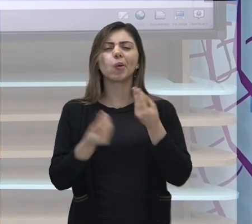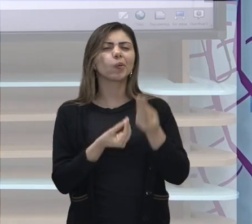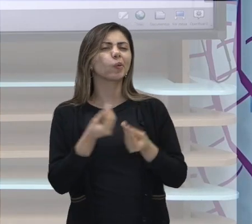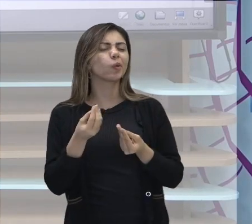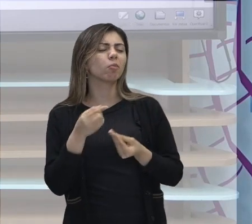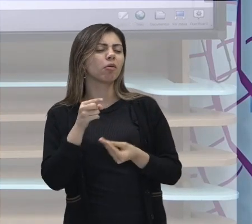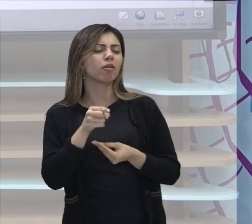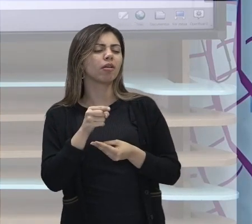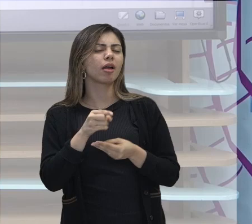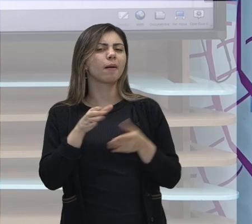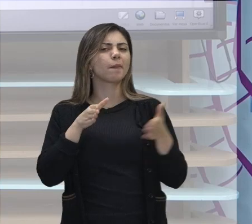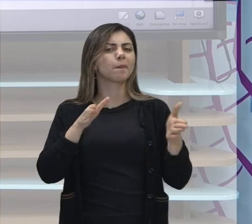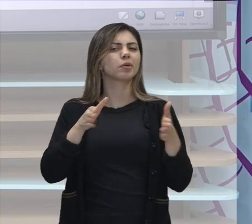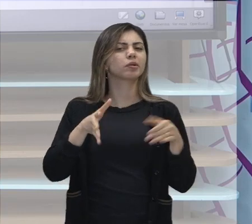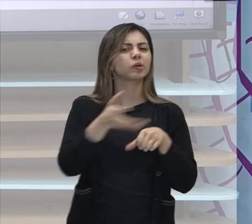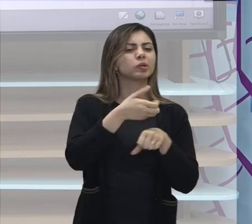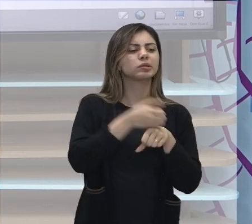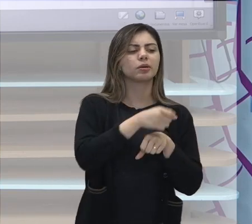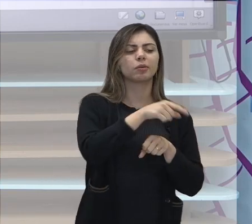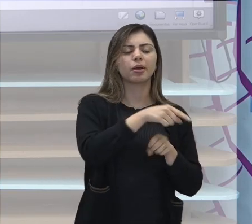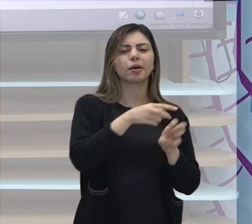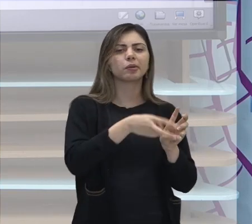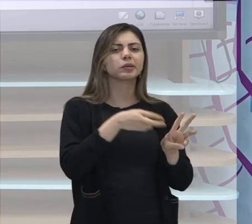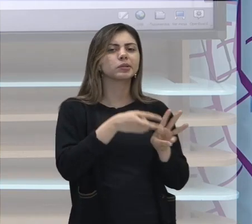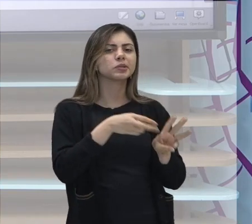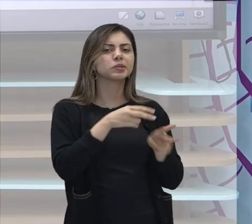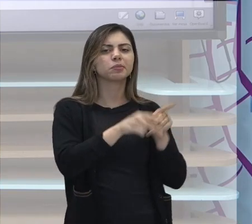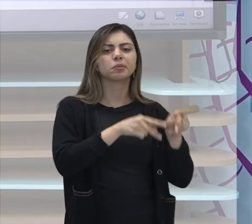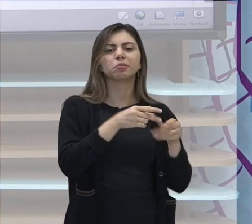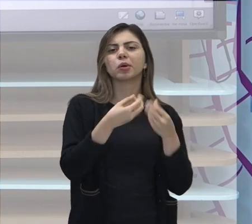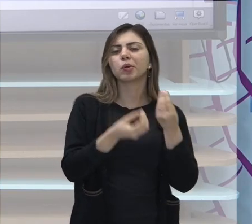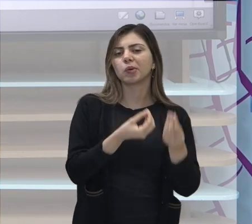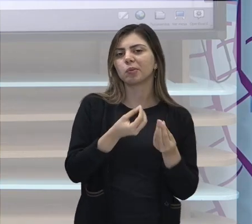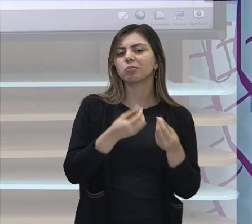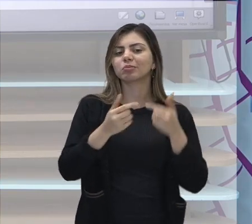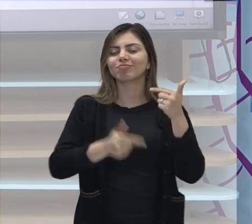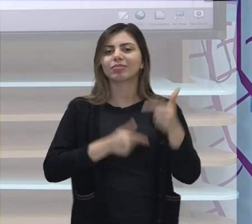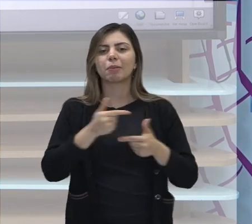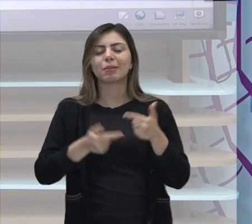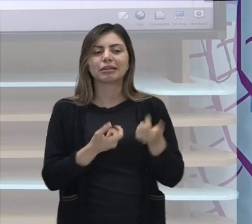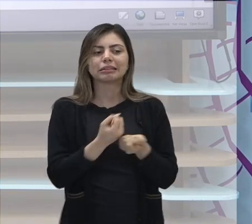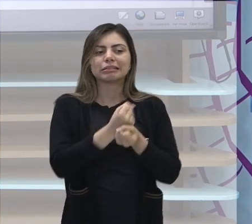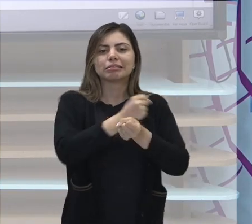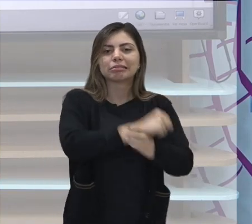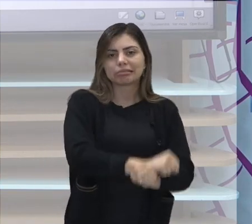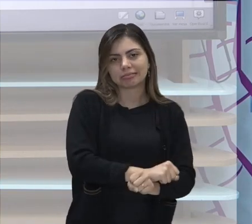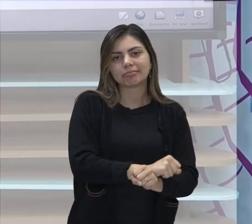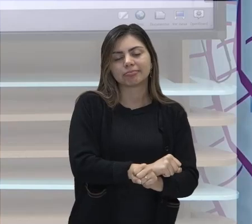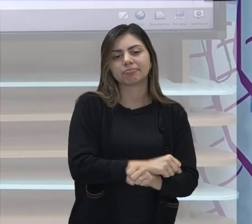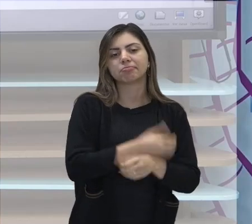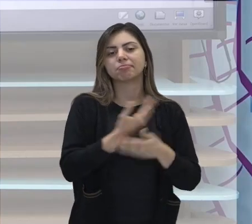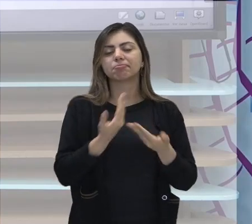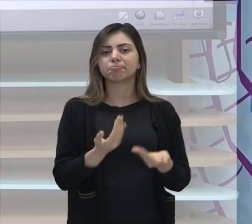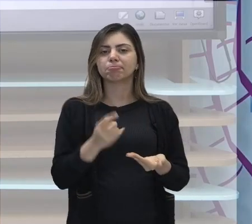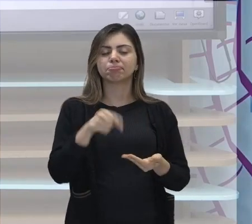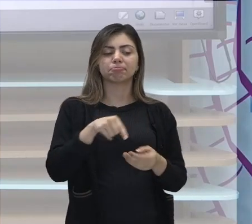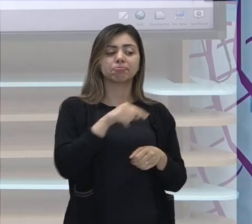qual esse povo vai ser inserido? A lógica escravista, na qual um